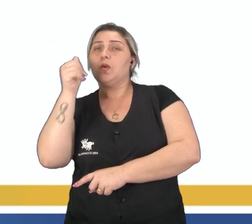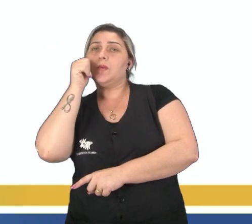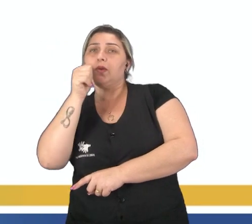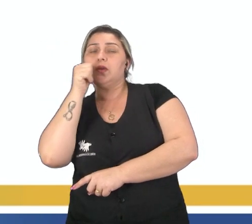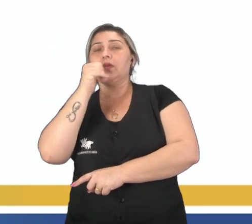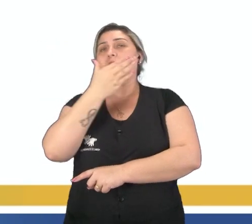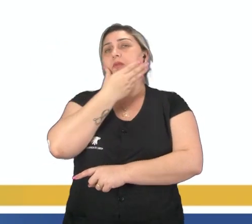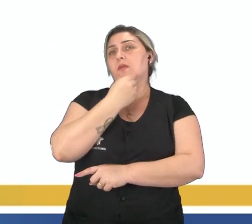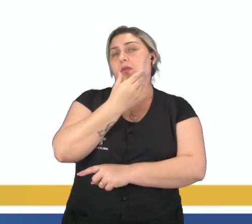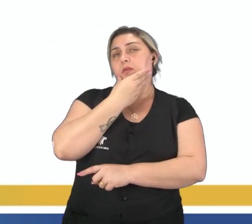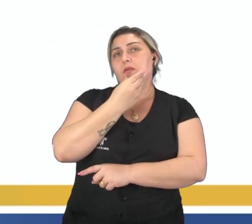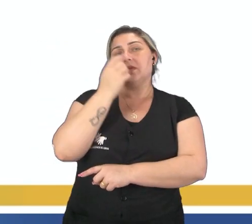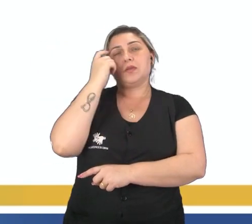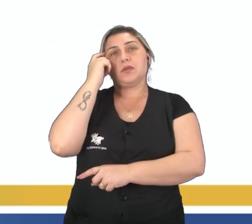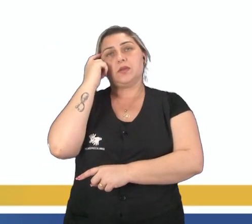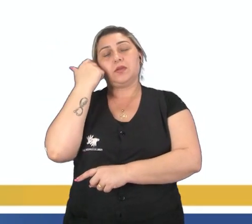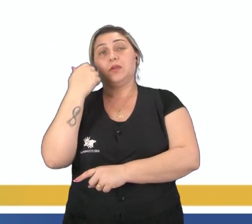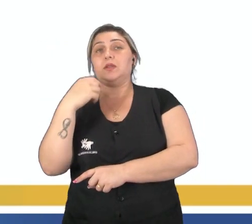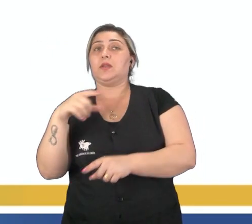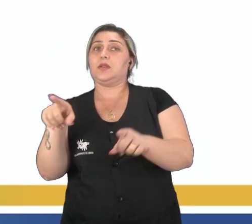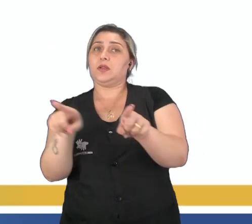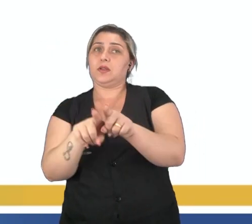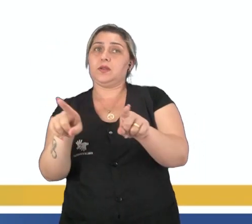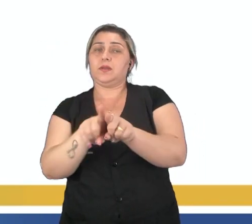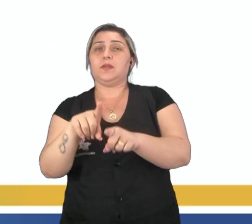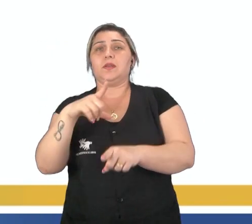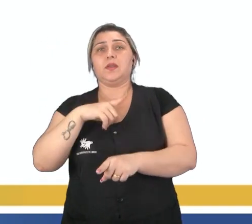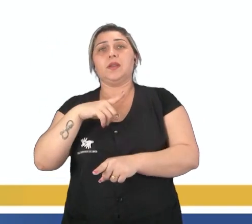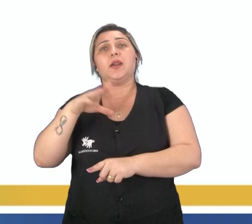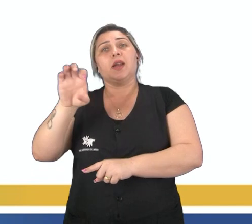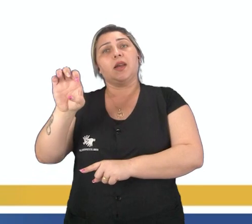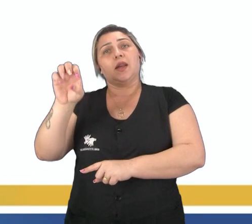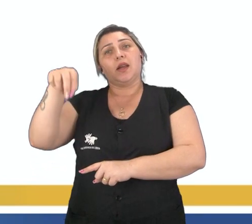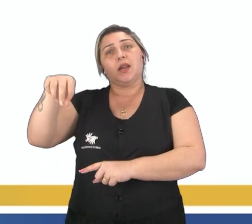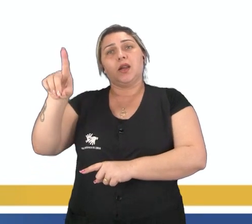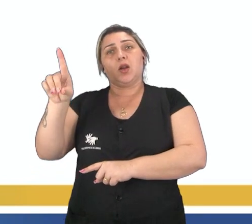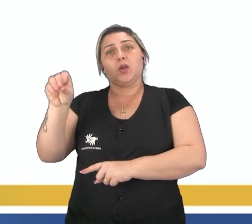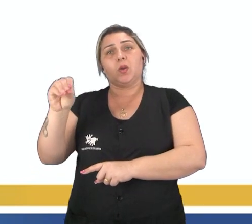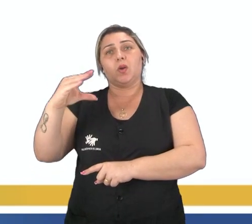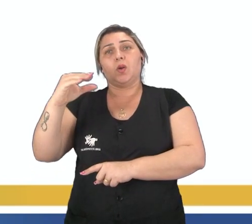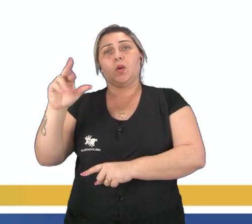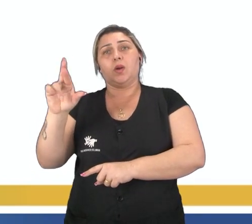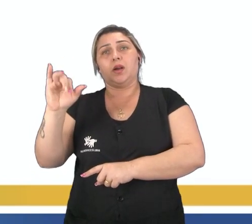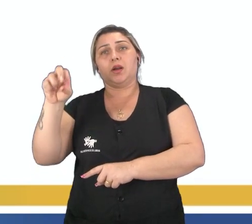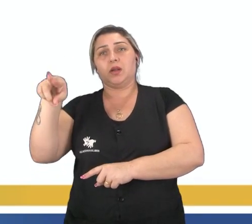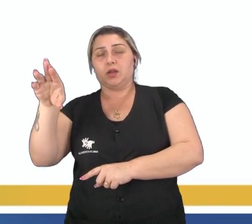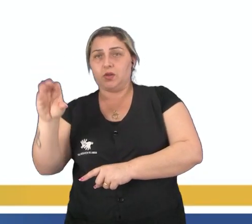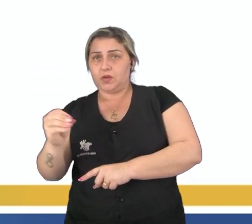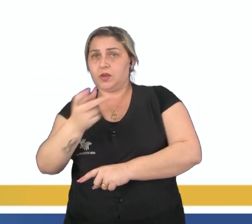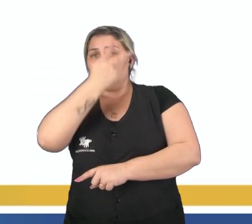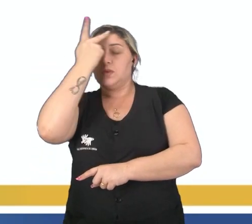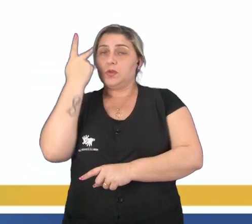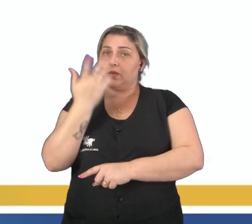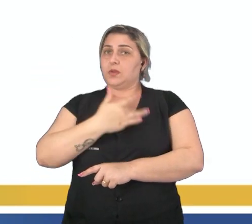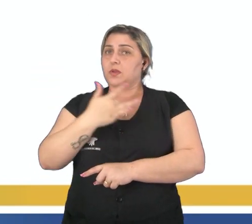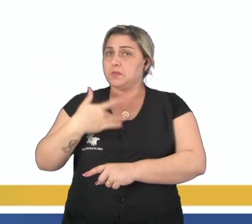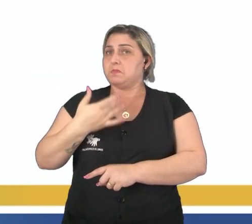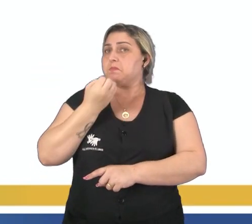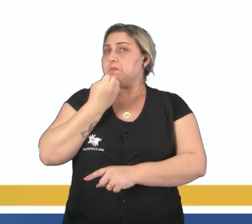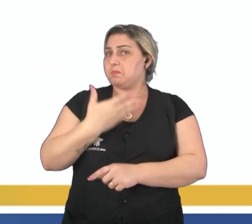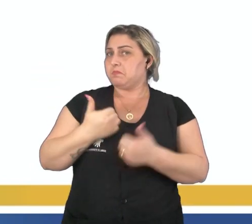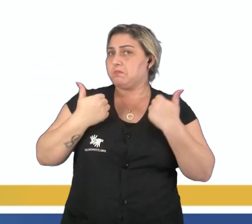o reprodutor masculino, e temos também o sistema endócrino. Então, nas pessoas que são saudáveis, tudo